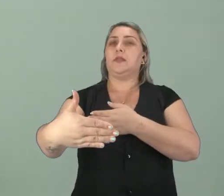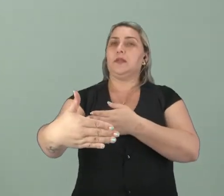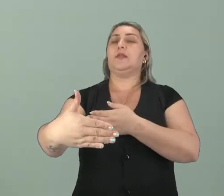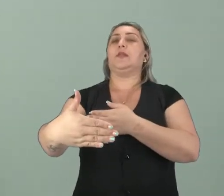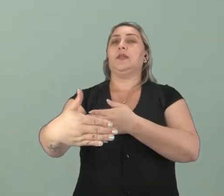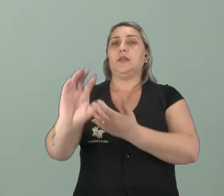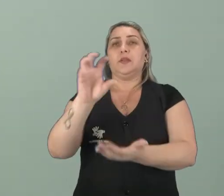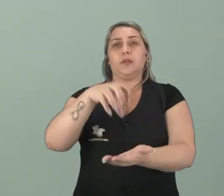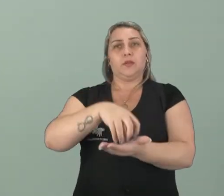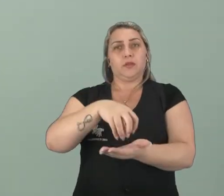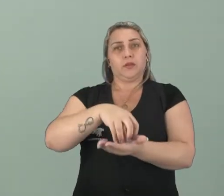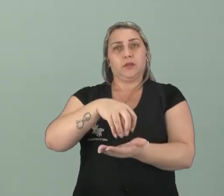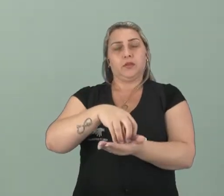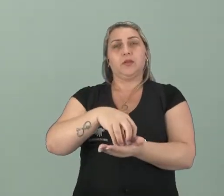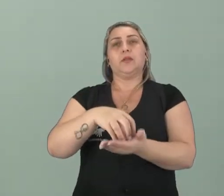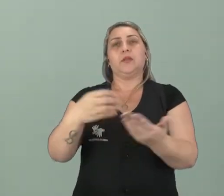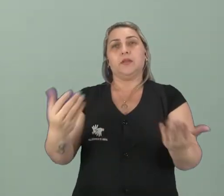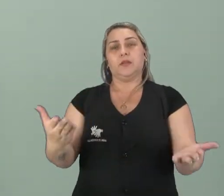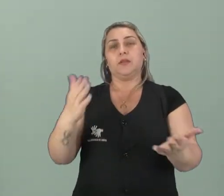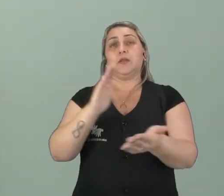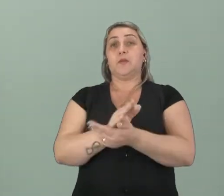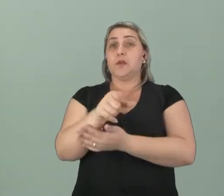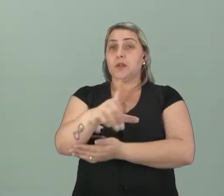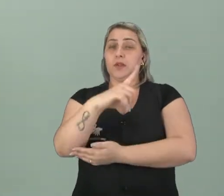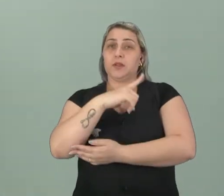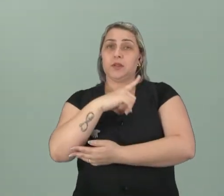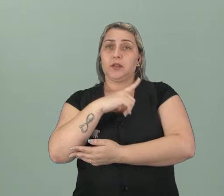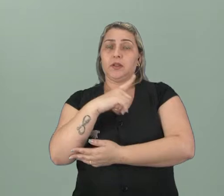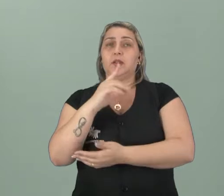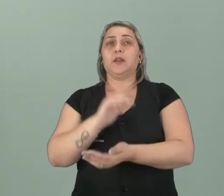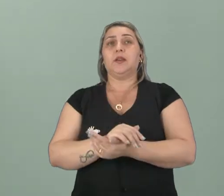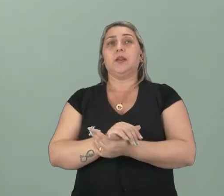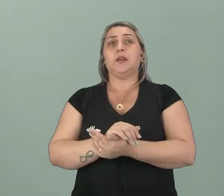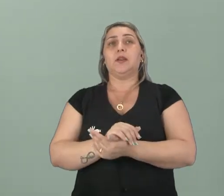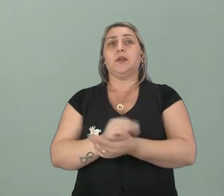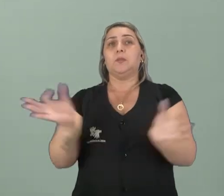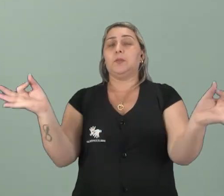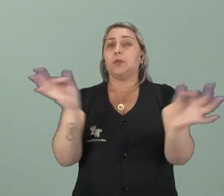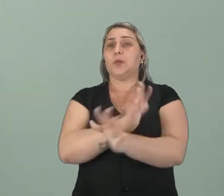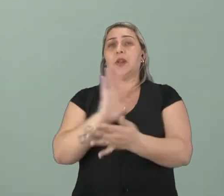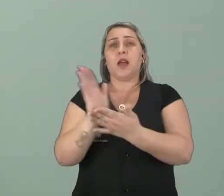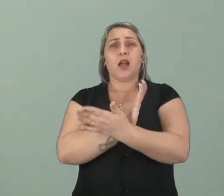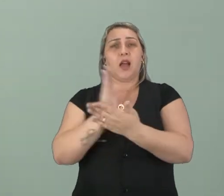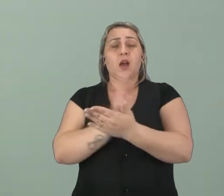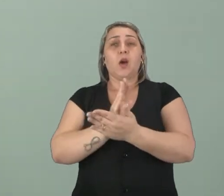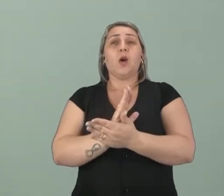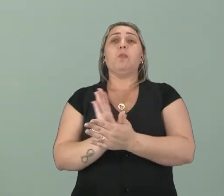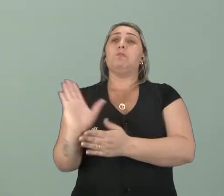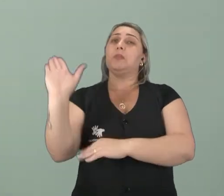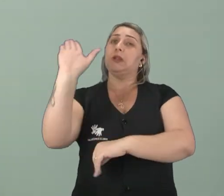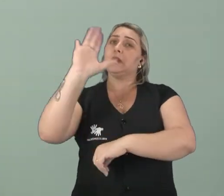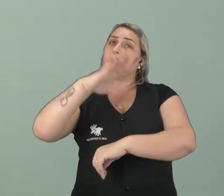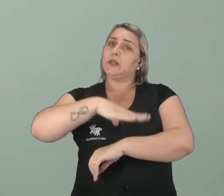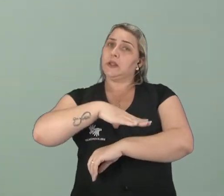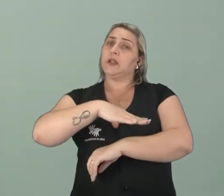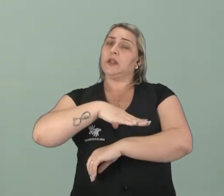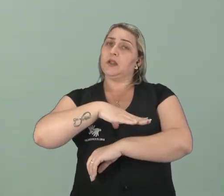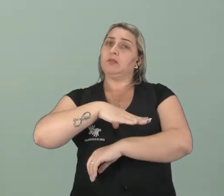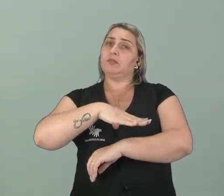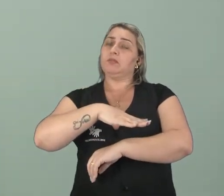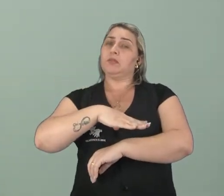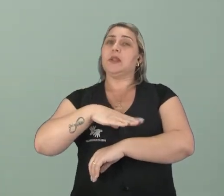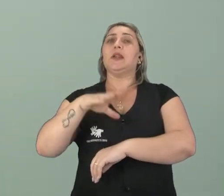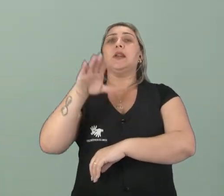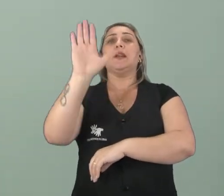grandes concentrações espaciais, você tem então a formação de algumas metrópoles, né? As